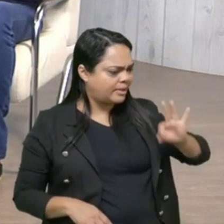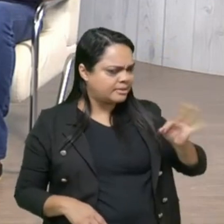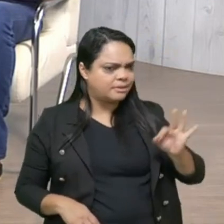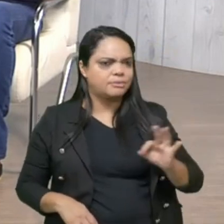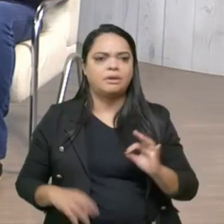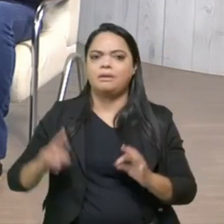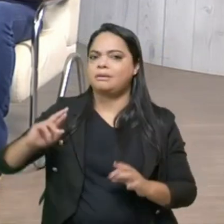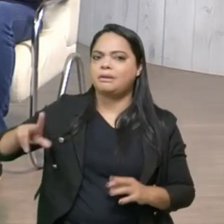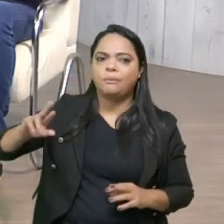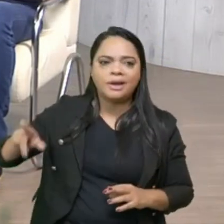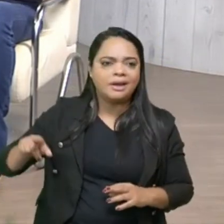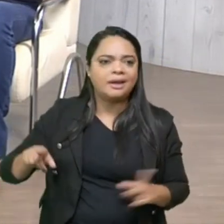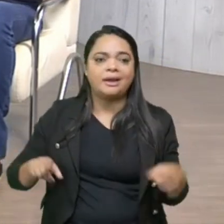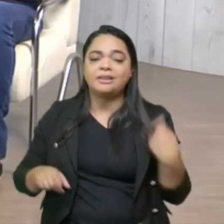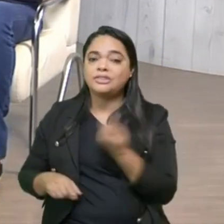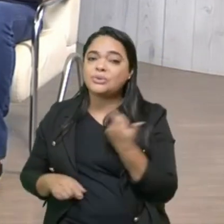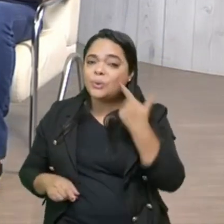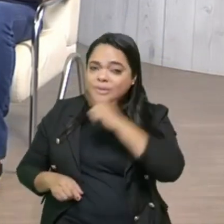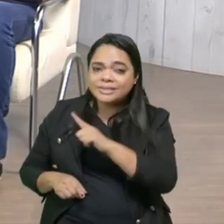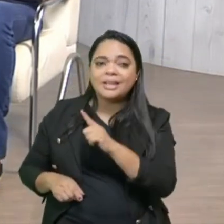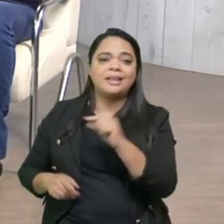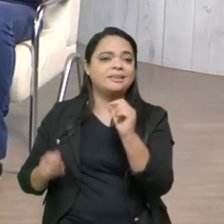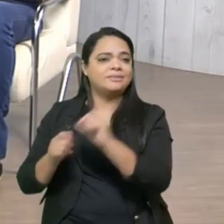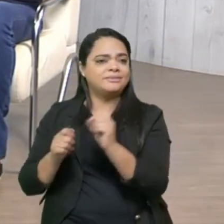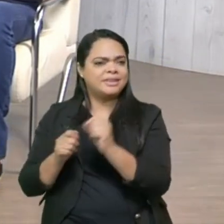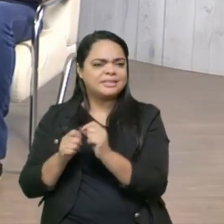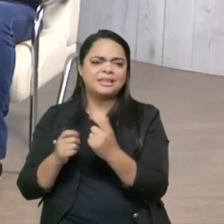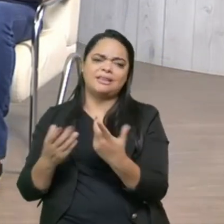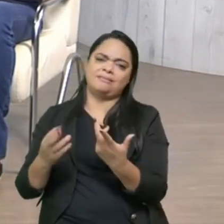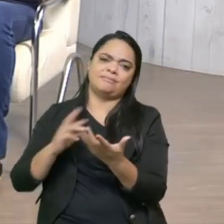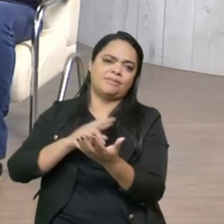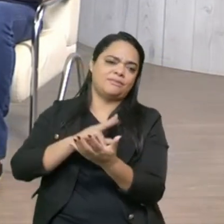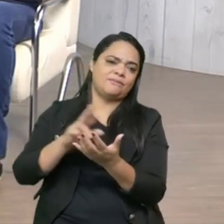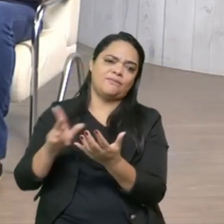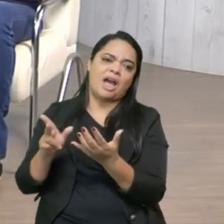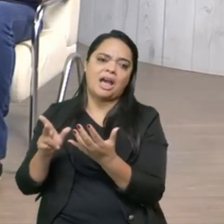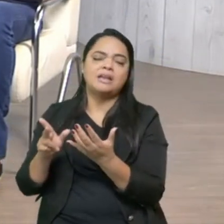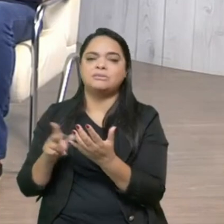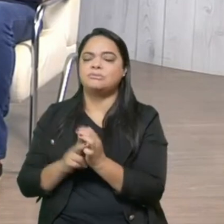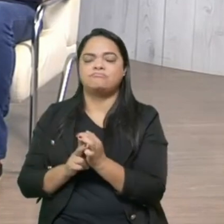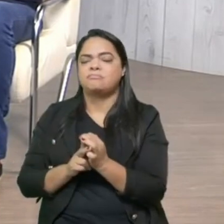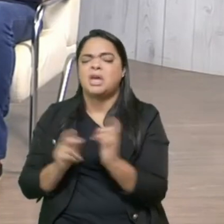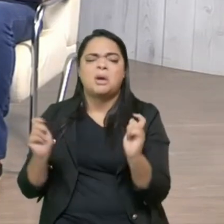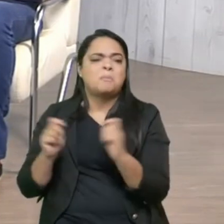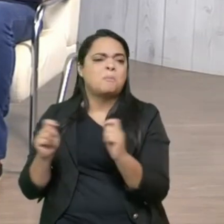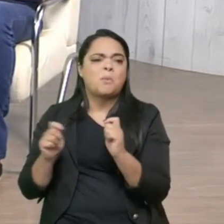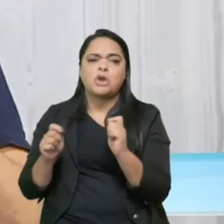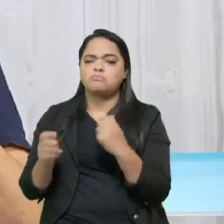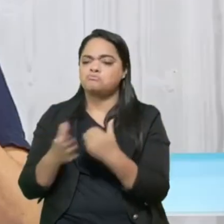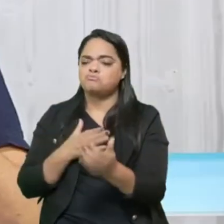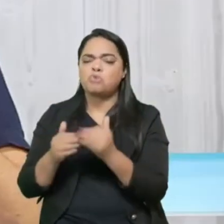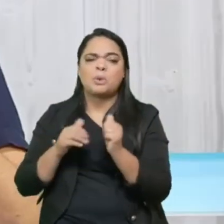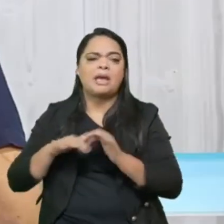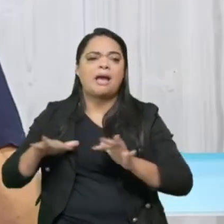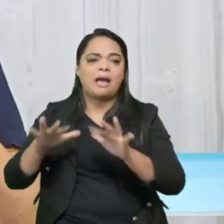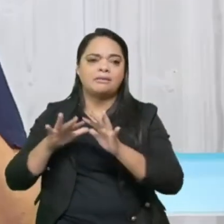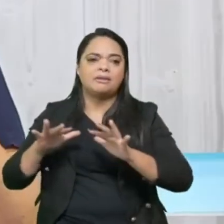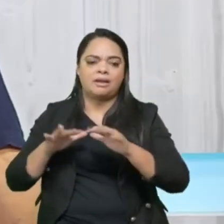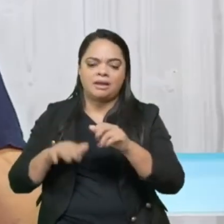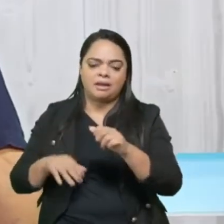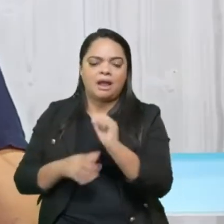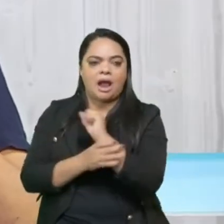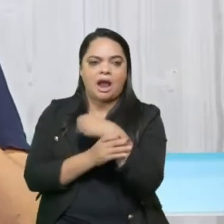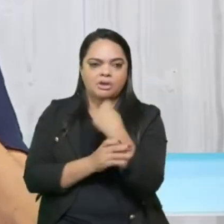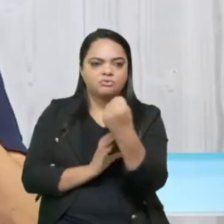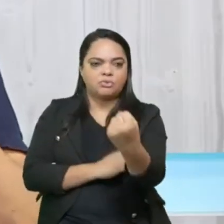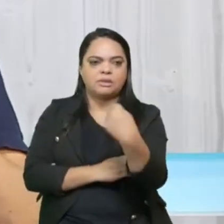gente faz várias técnicas para manipular qualquer tipo de articulação. É claro que as